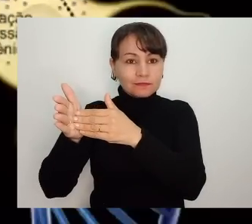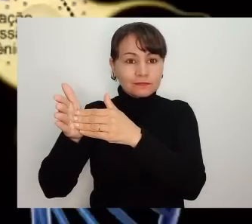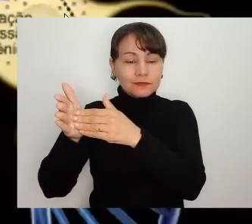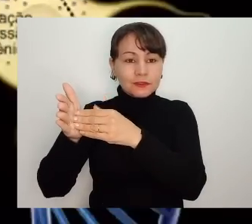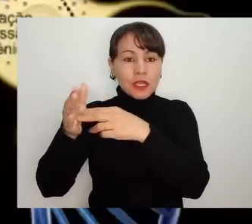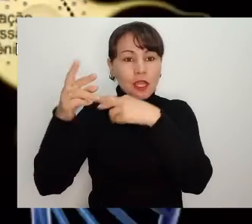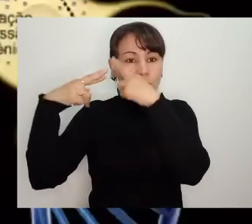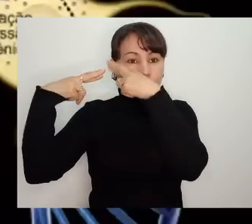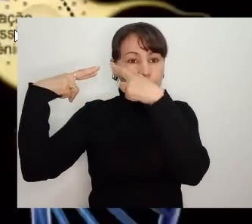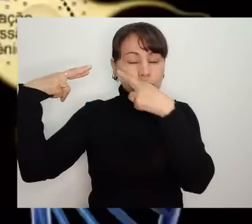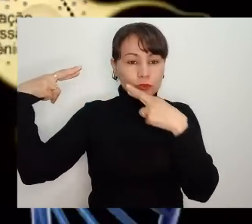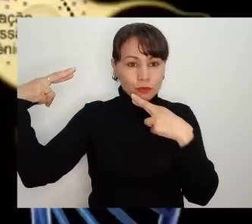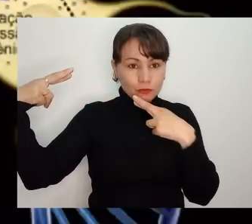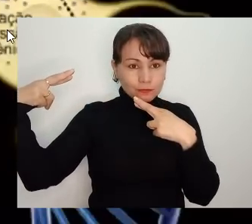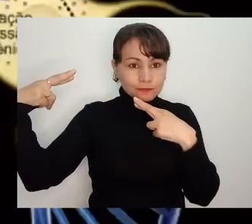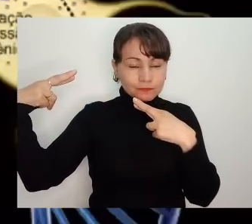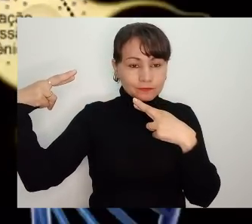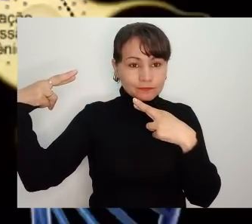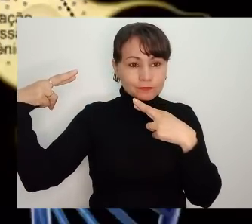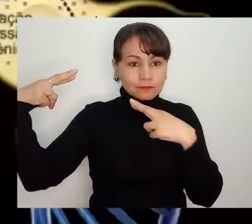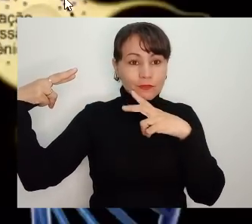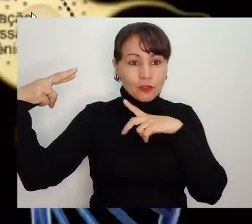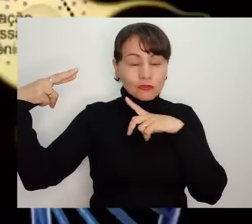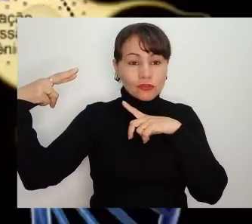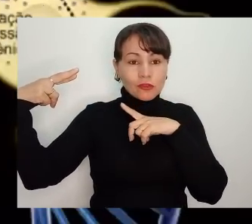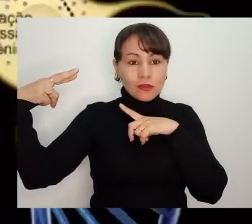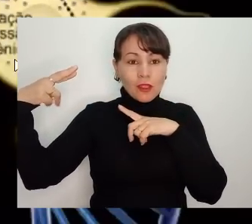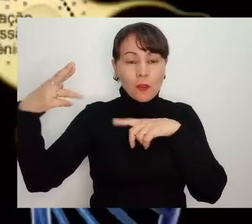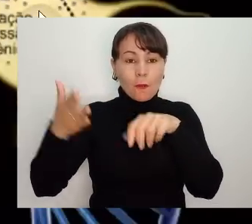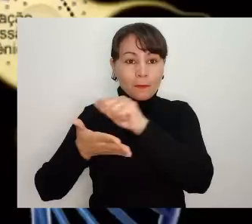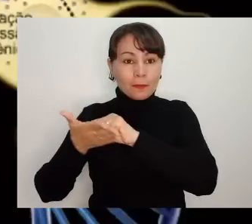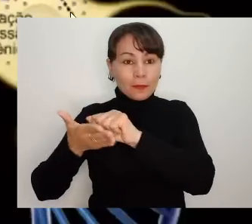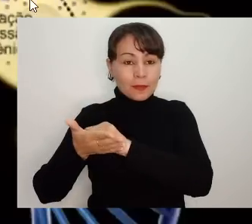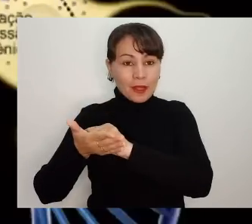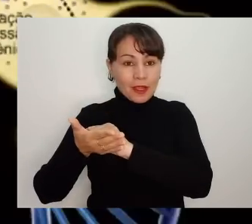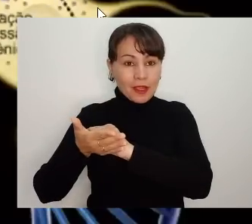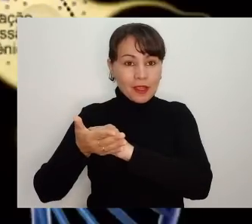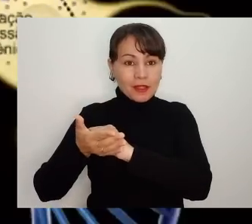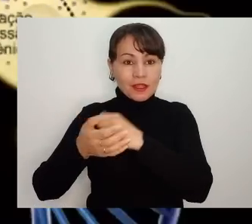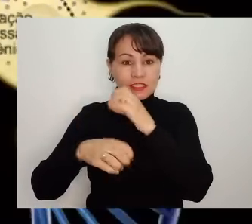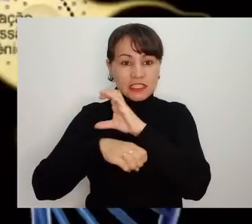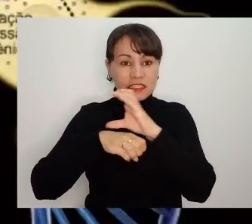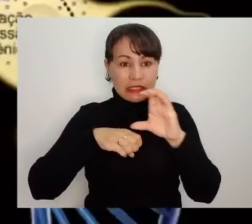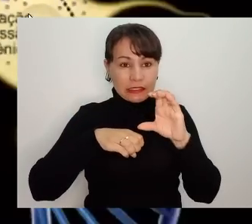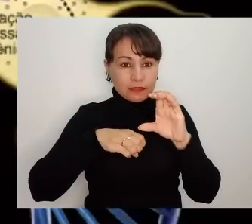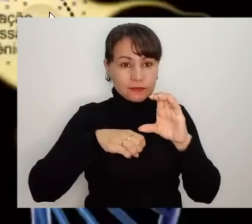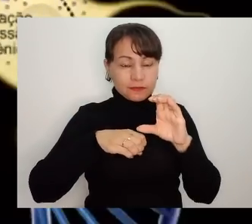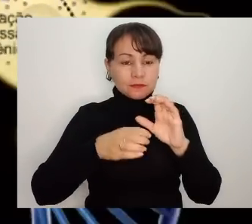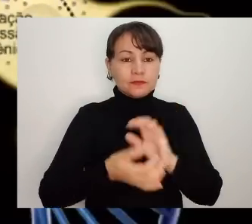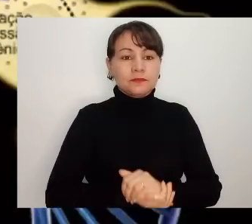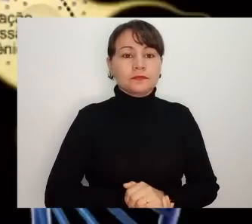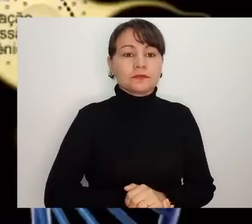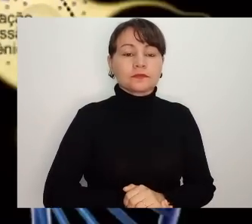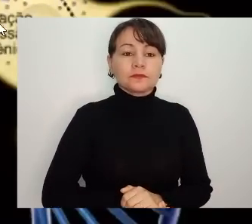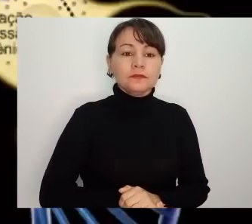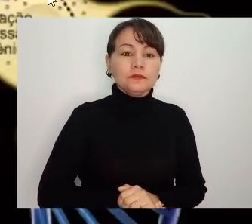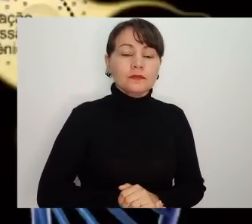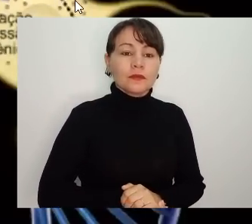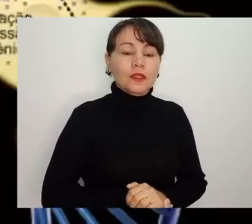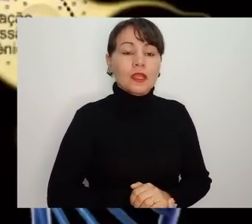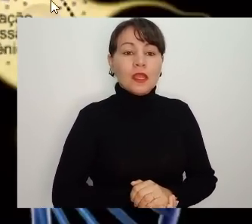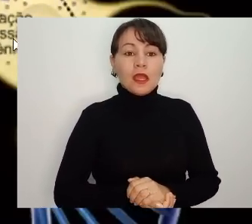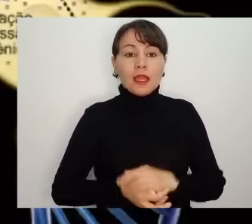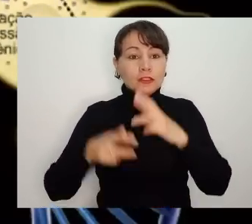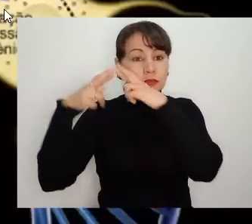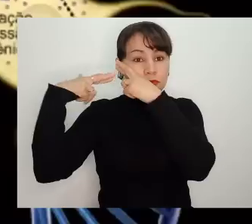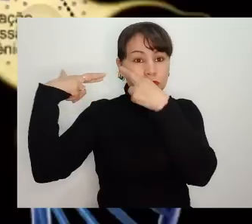corpo do neurônio, até o corpo, lá onde tem o corpo, parte da substância cinzenta, o corpo do neurônio. E